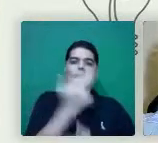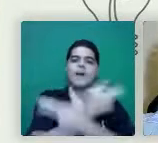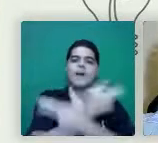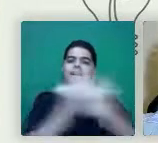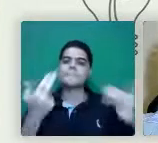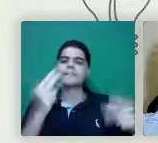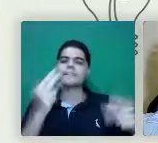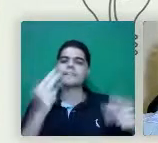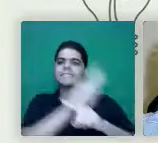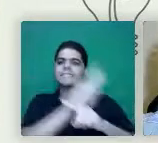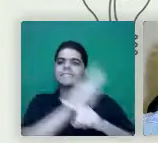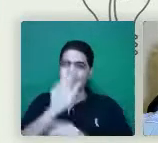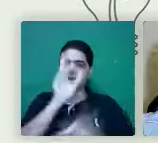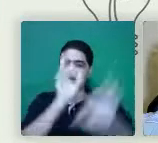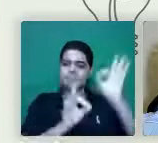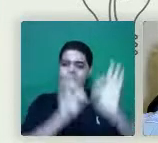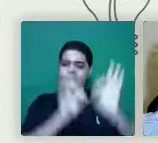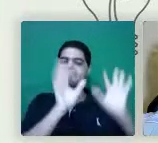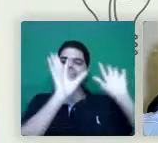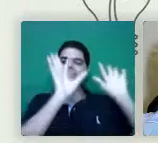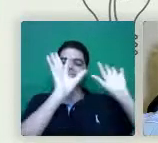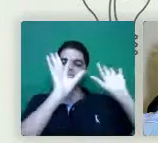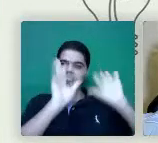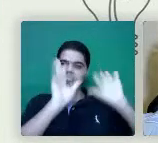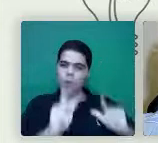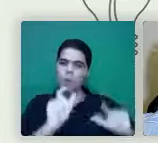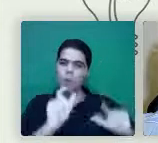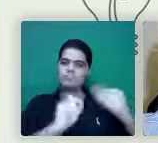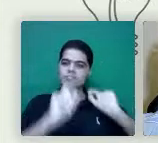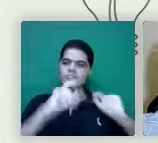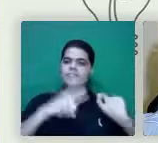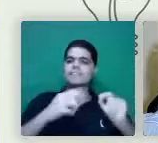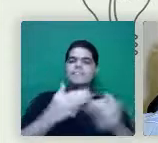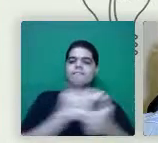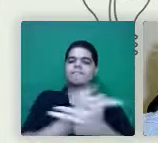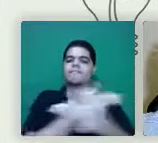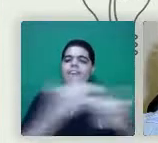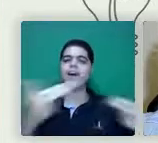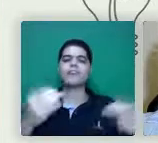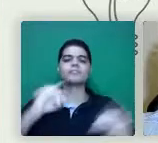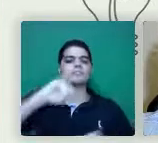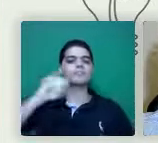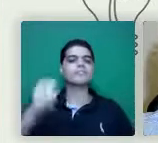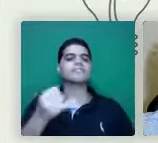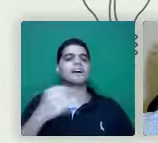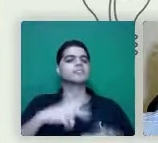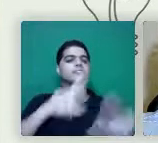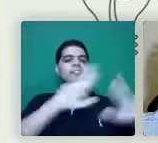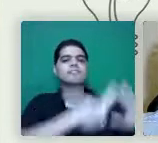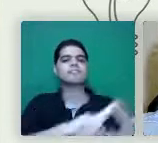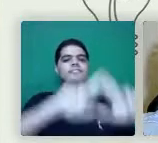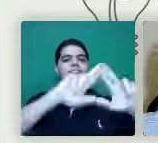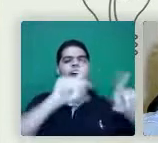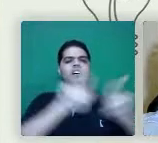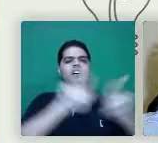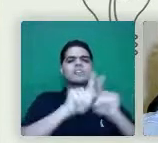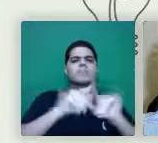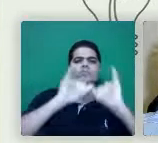como aproveitar integralmente as matérias-primas, as fontes renováveis de energia, como reduzir